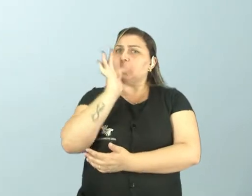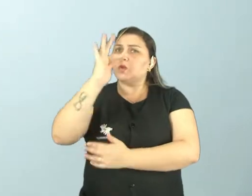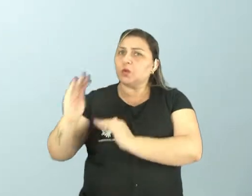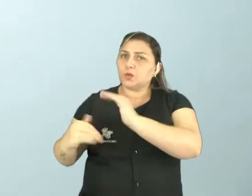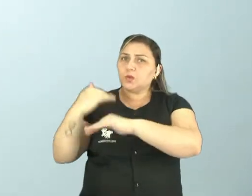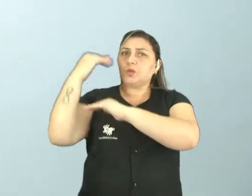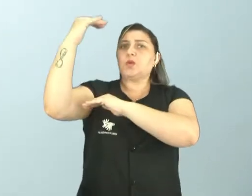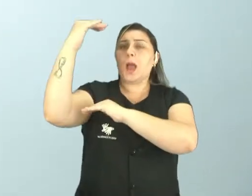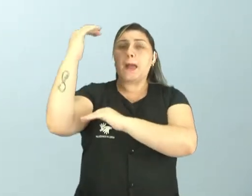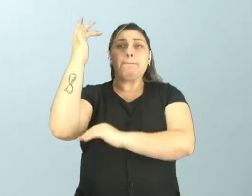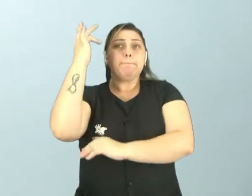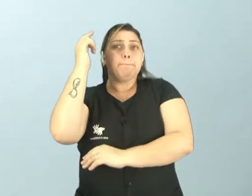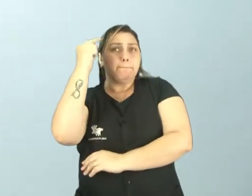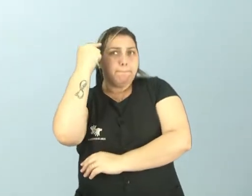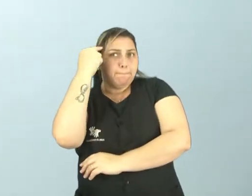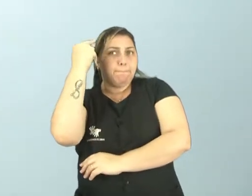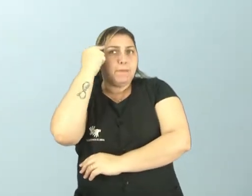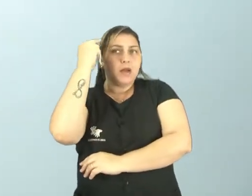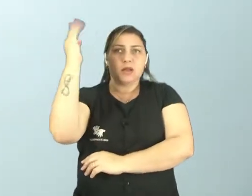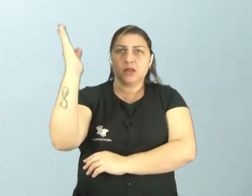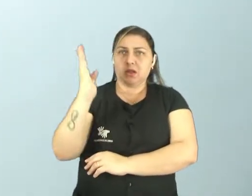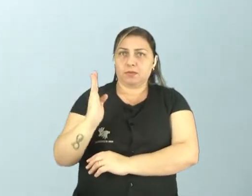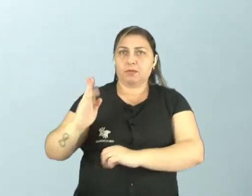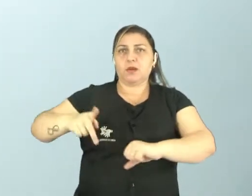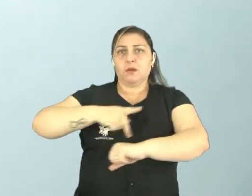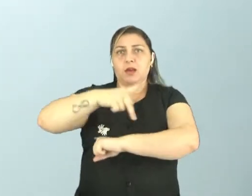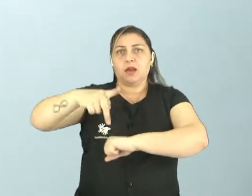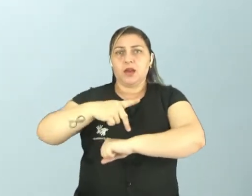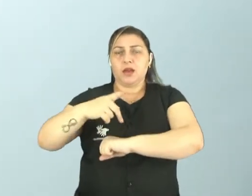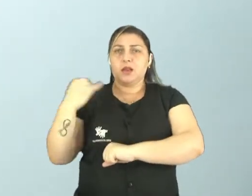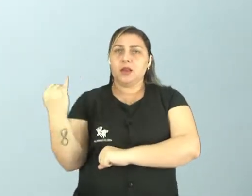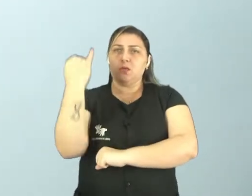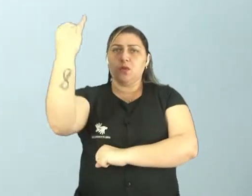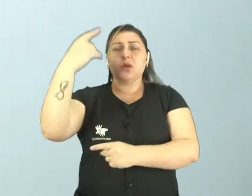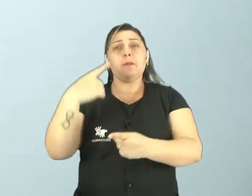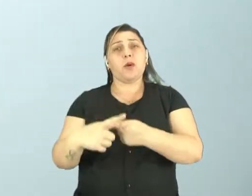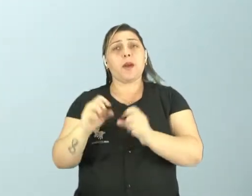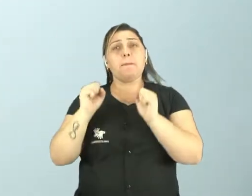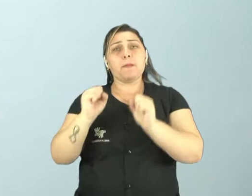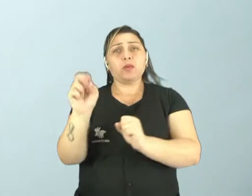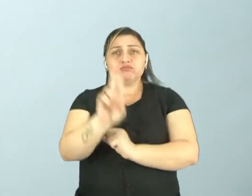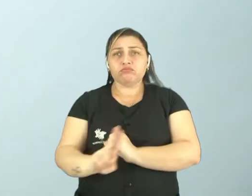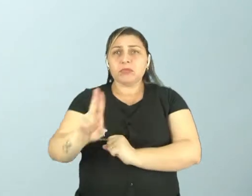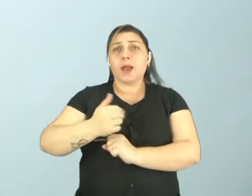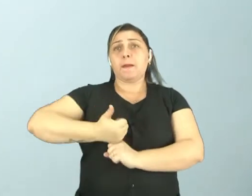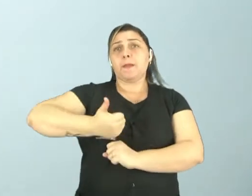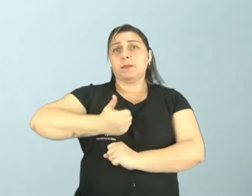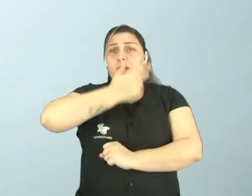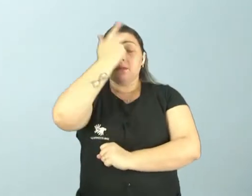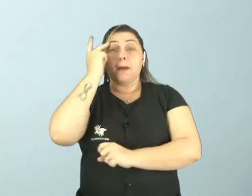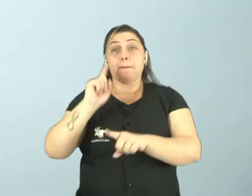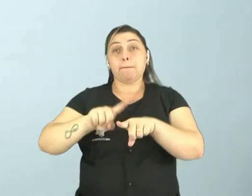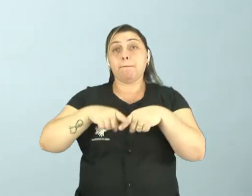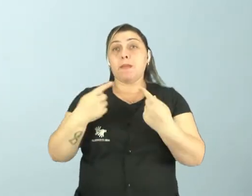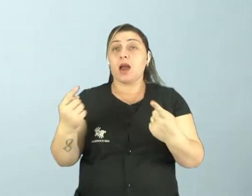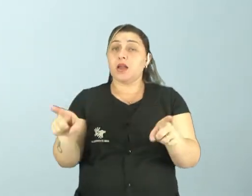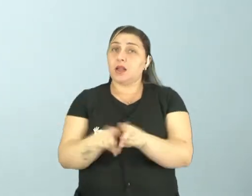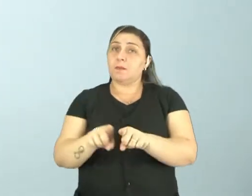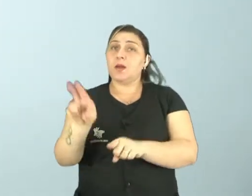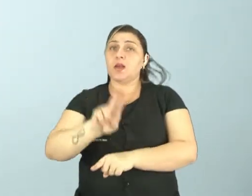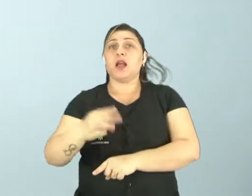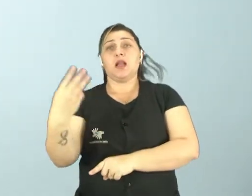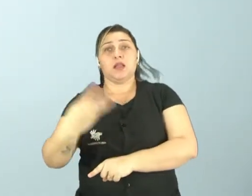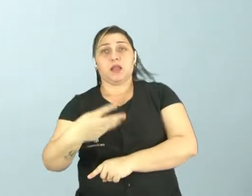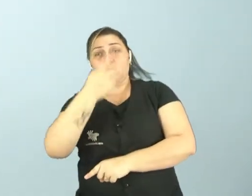dizer, penso que o Brasil é um país importante, porque eu posso usar a primeira pessoa. Mas eu também posso usar a terceira